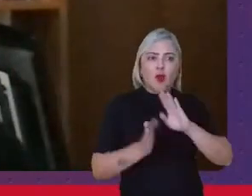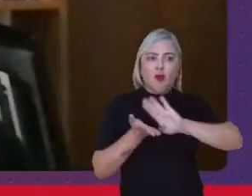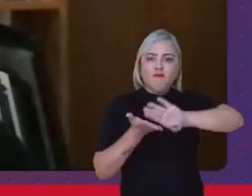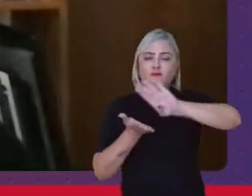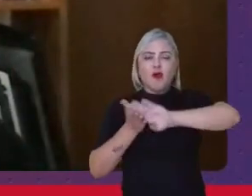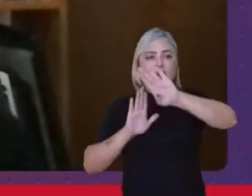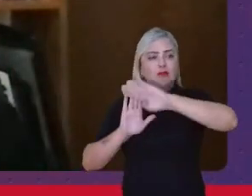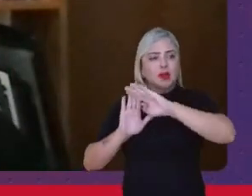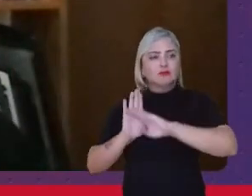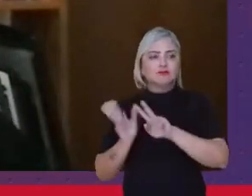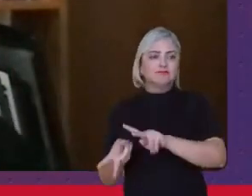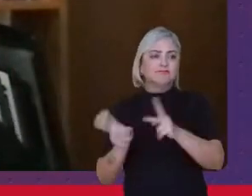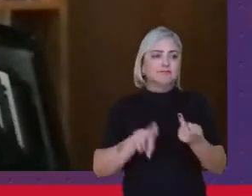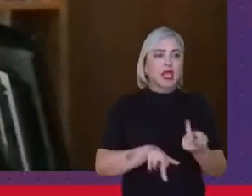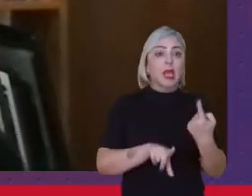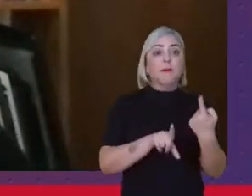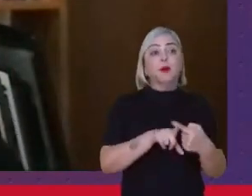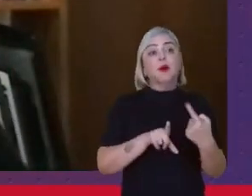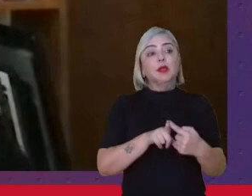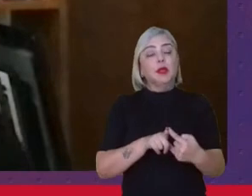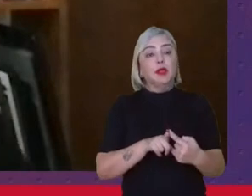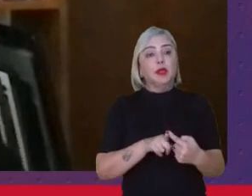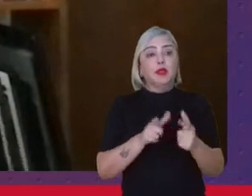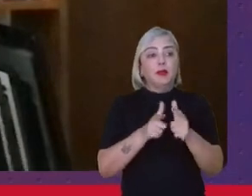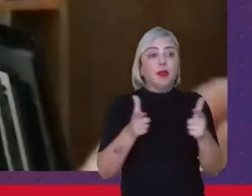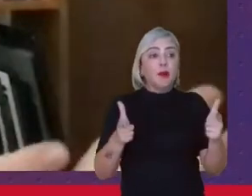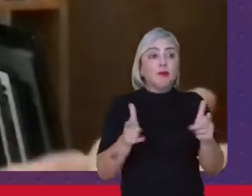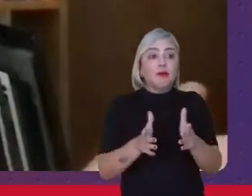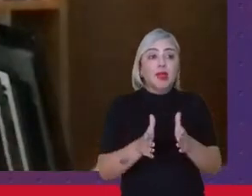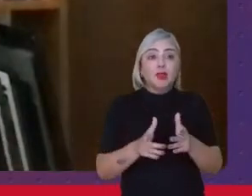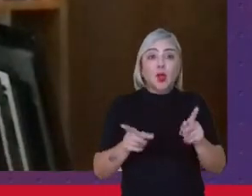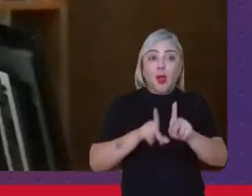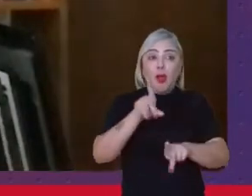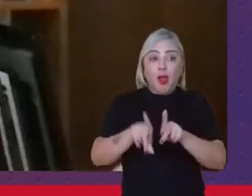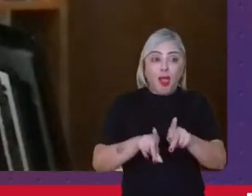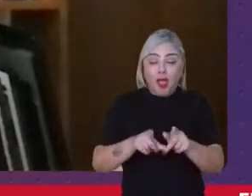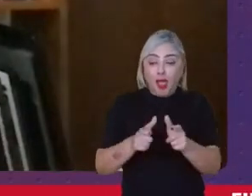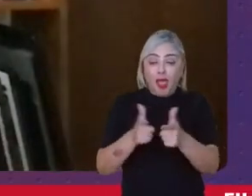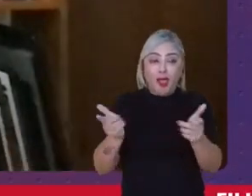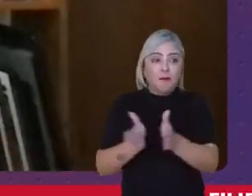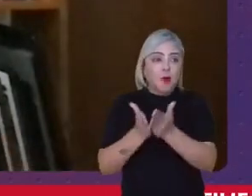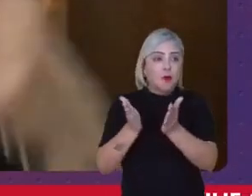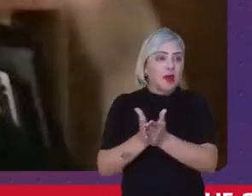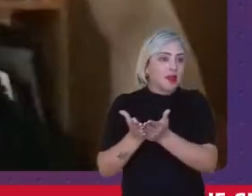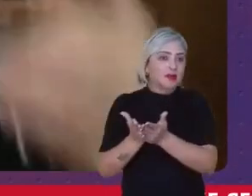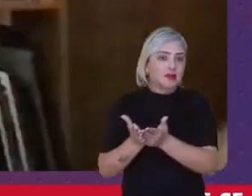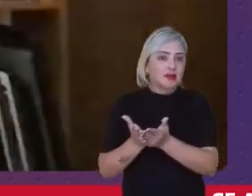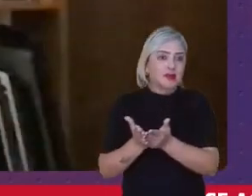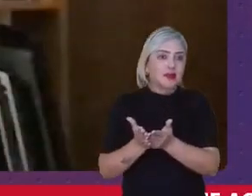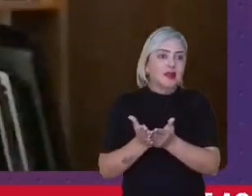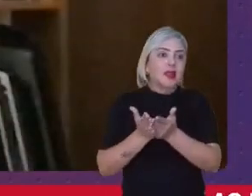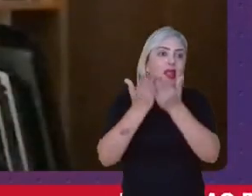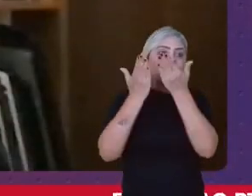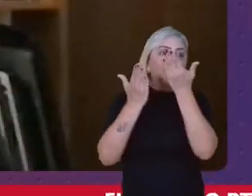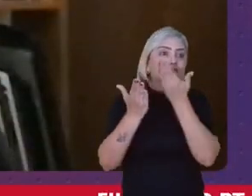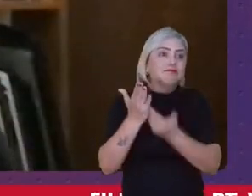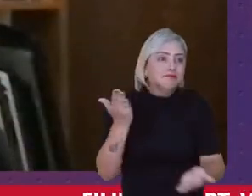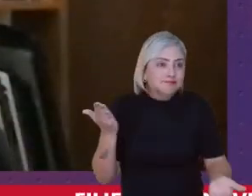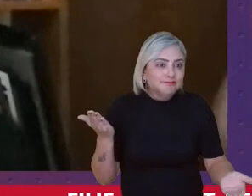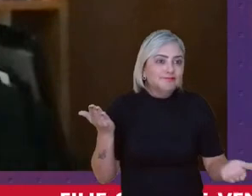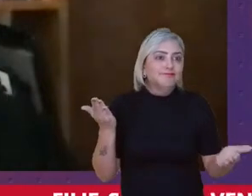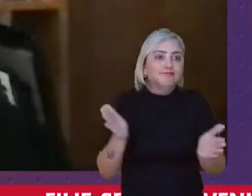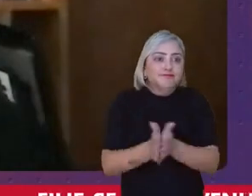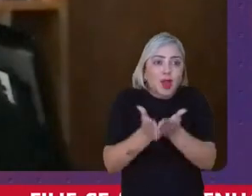dos programas de transferência de renda. Por quê? Porque aumentou a pobreza. Não é porque eles não estavam no cadastro único, porque eles caíram em